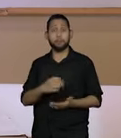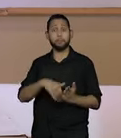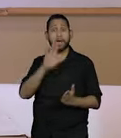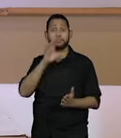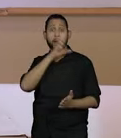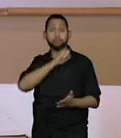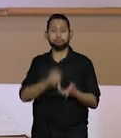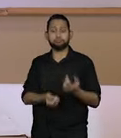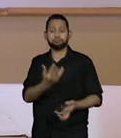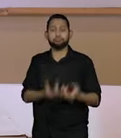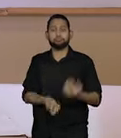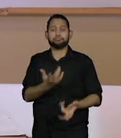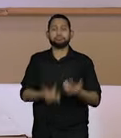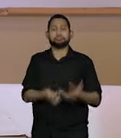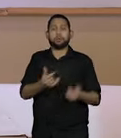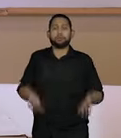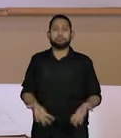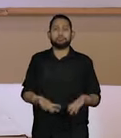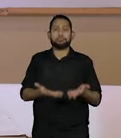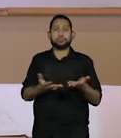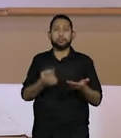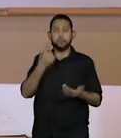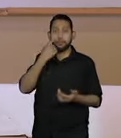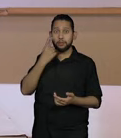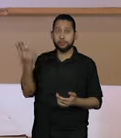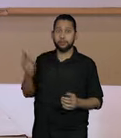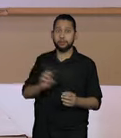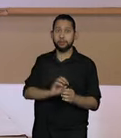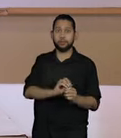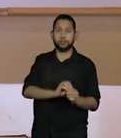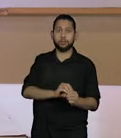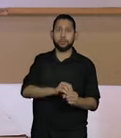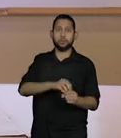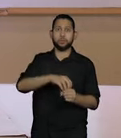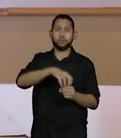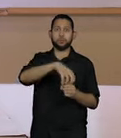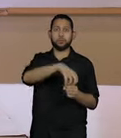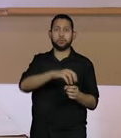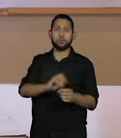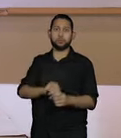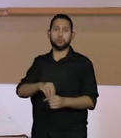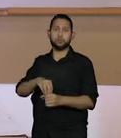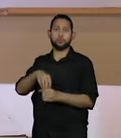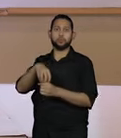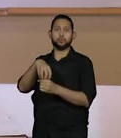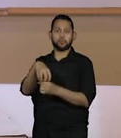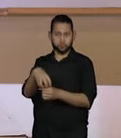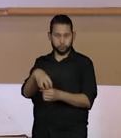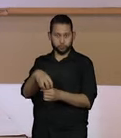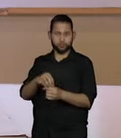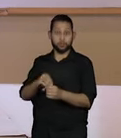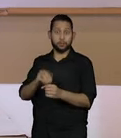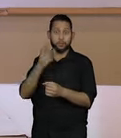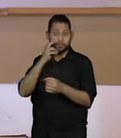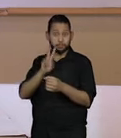ver com a bexiga enchendo, tá? Então, com essa